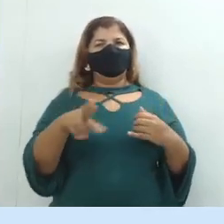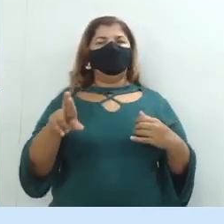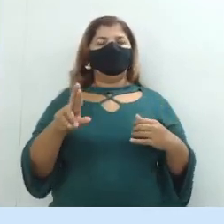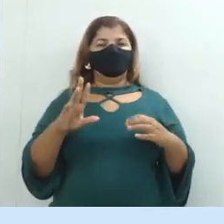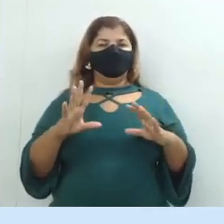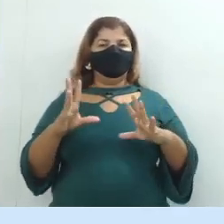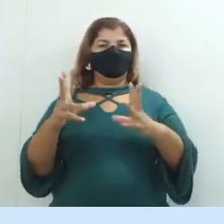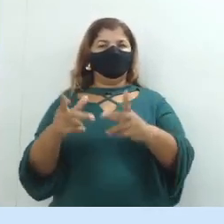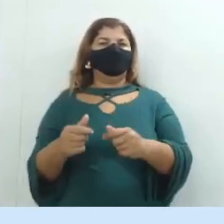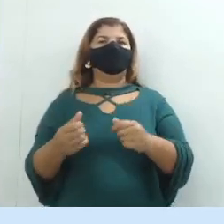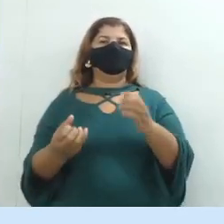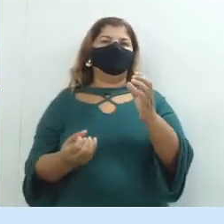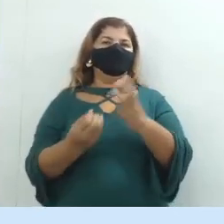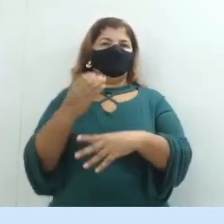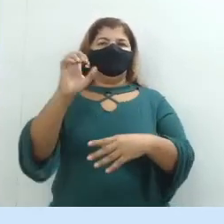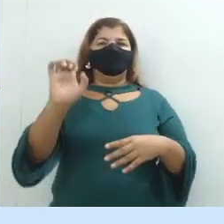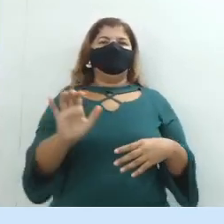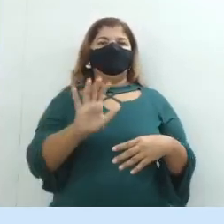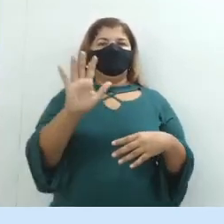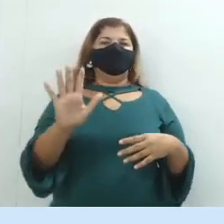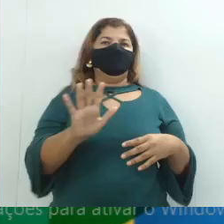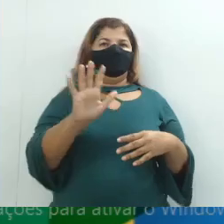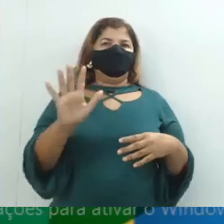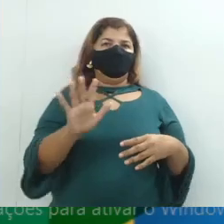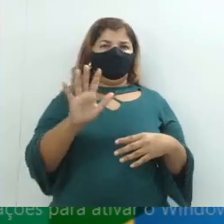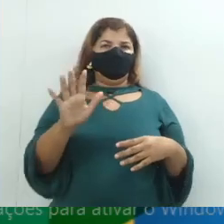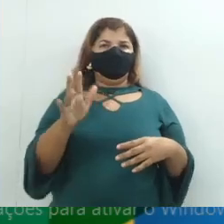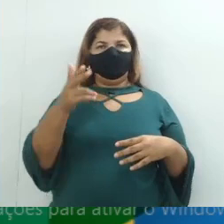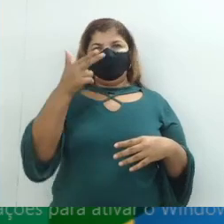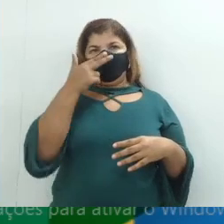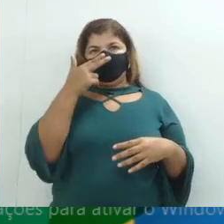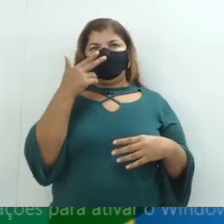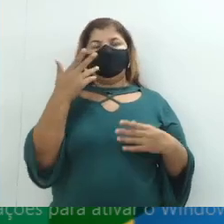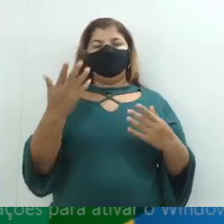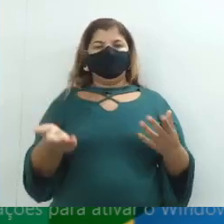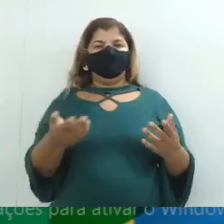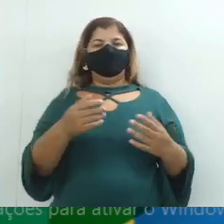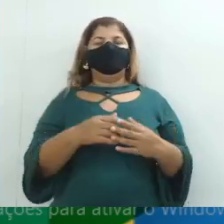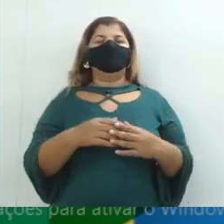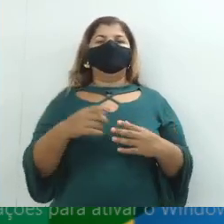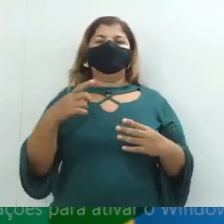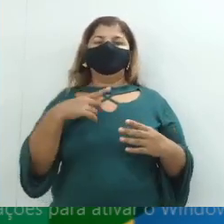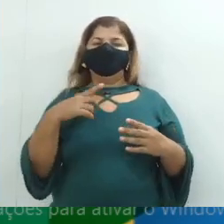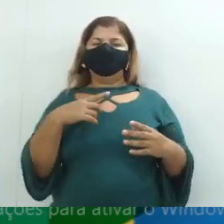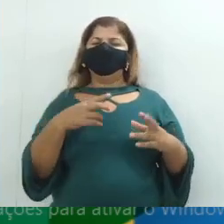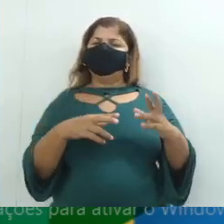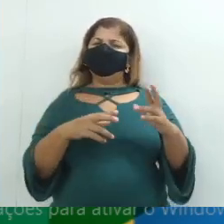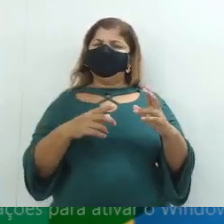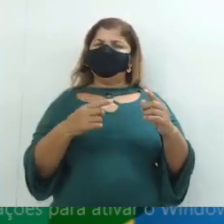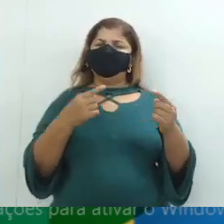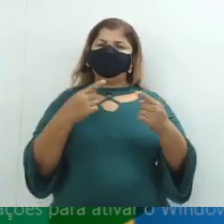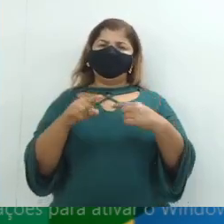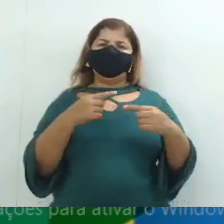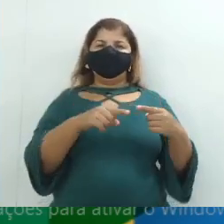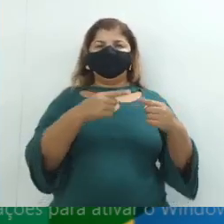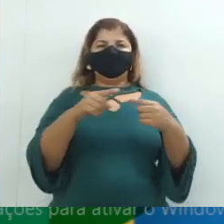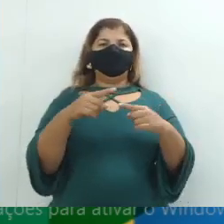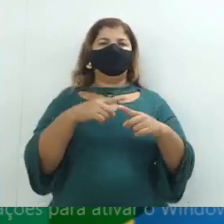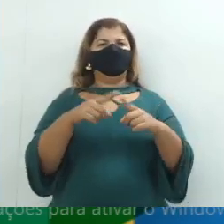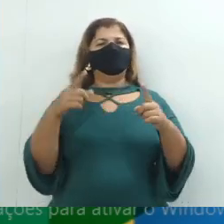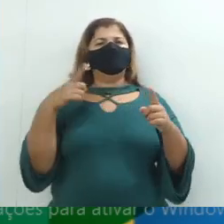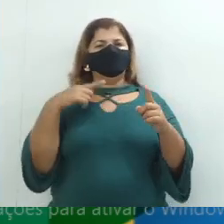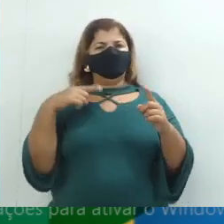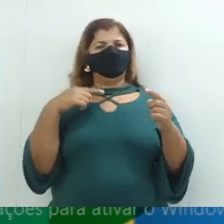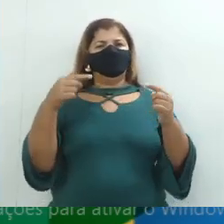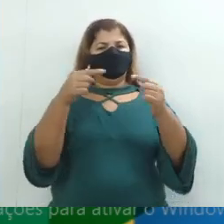todas que surgiram na Europa, nessas religiões protestantes que surgiram na Europa. Elas divergiam em várias coisas, mas tinham pontos em